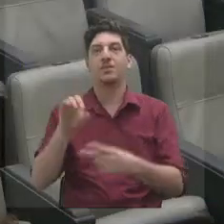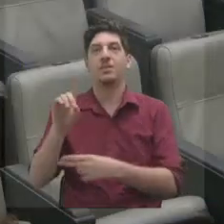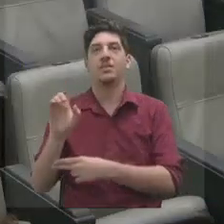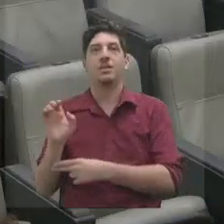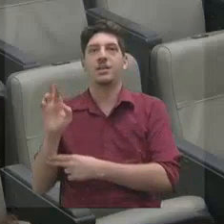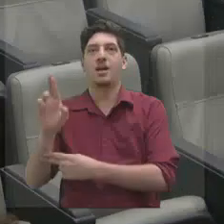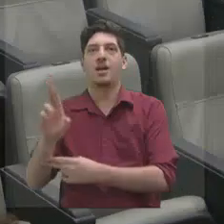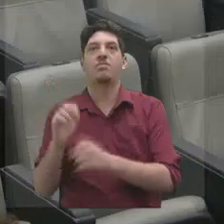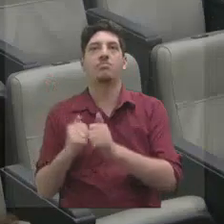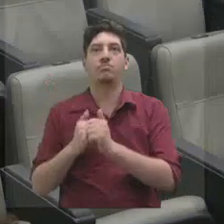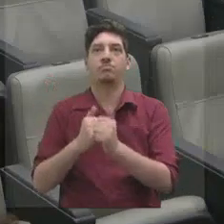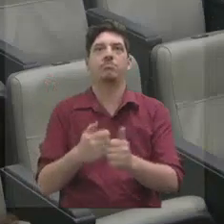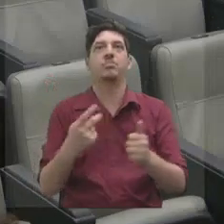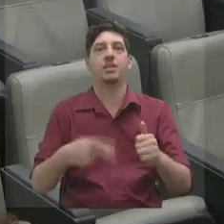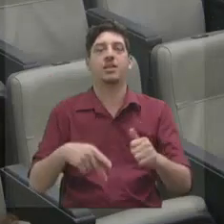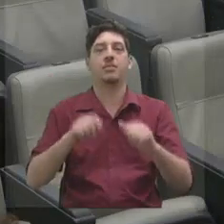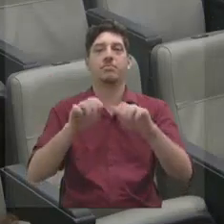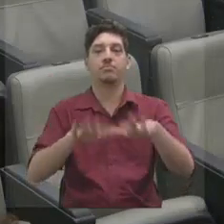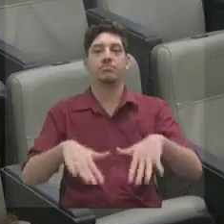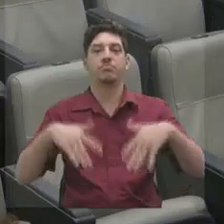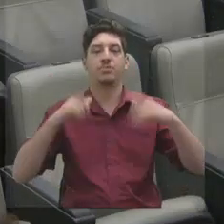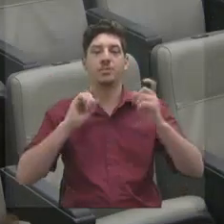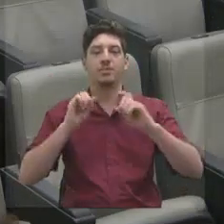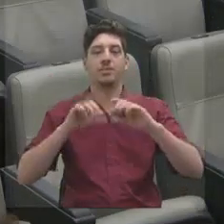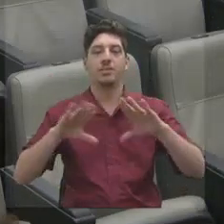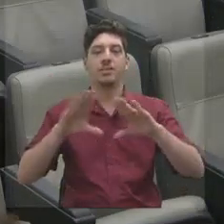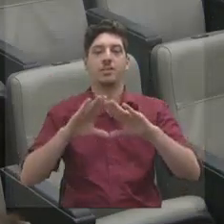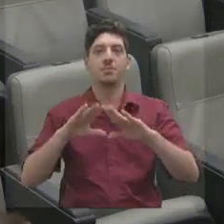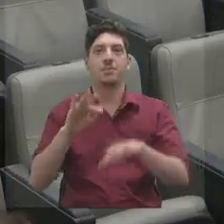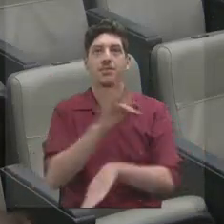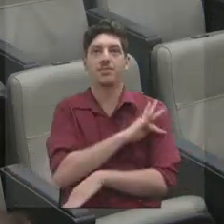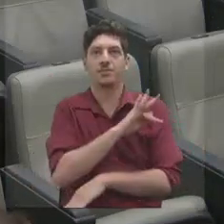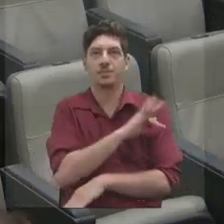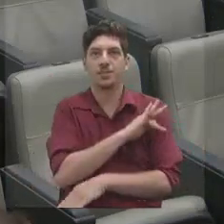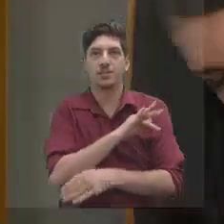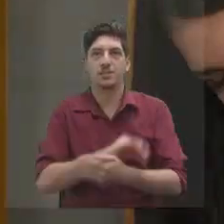audiência da Assembleia fiscaliza